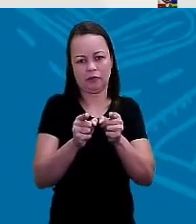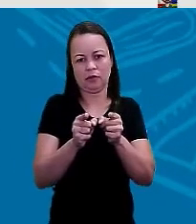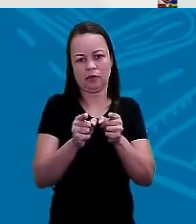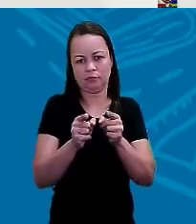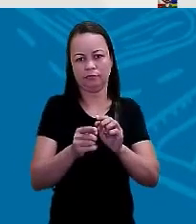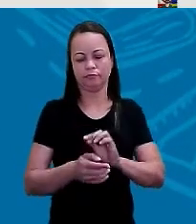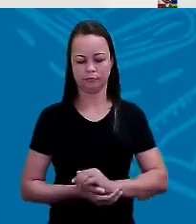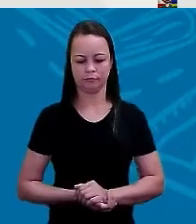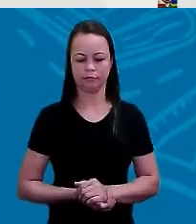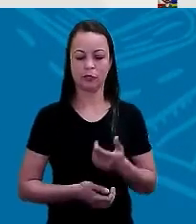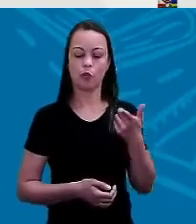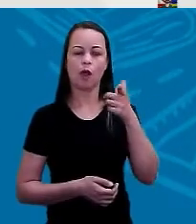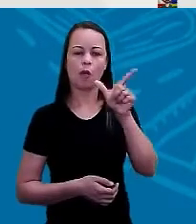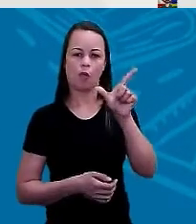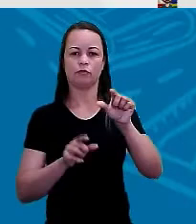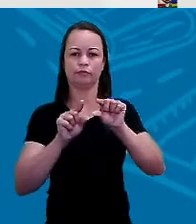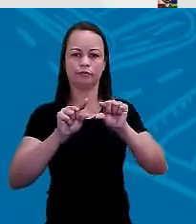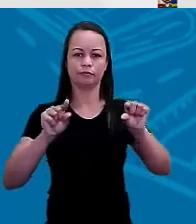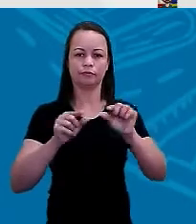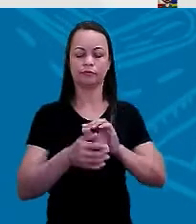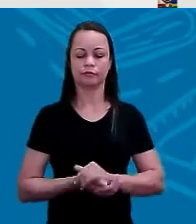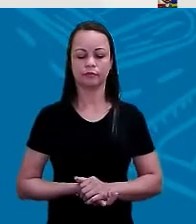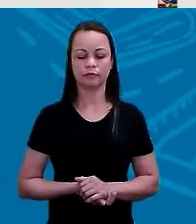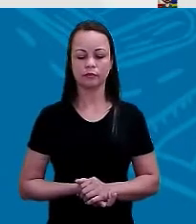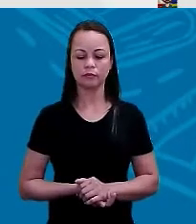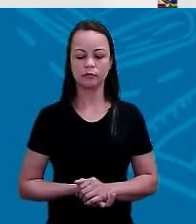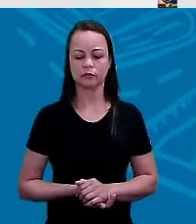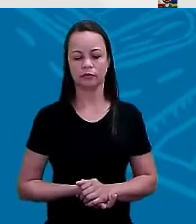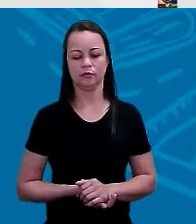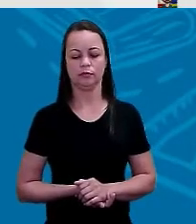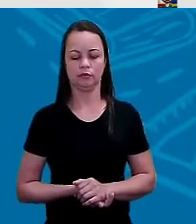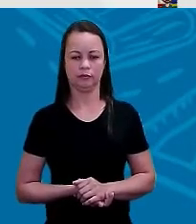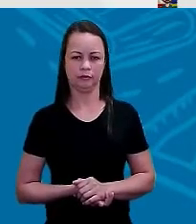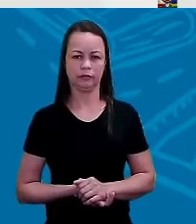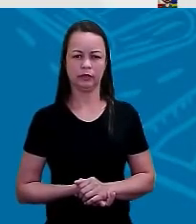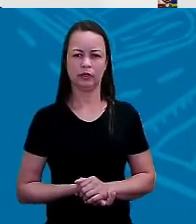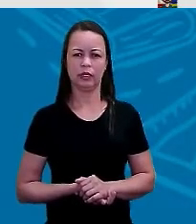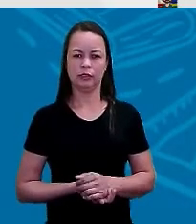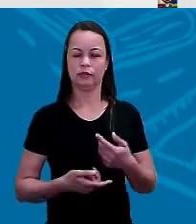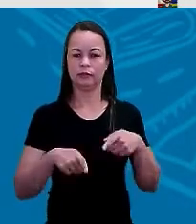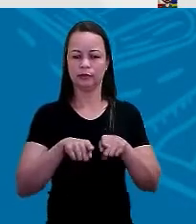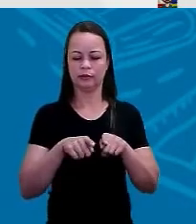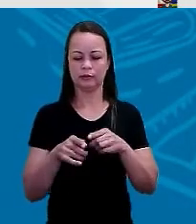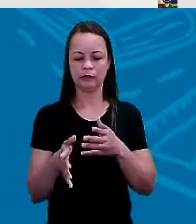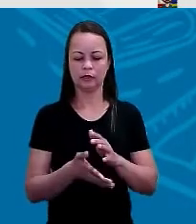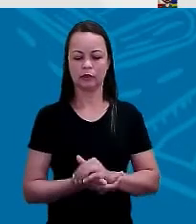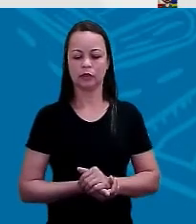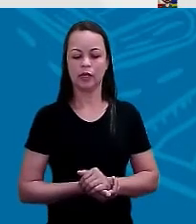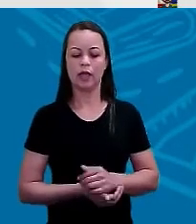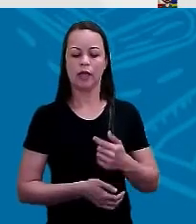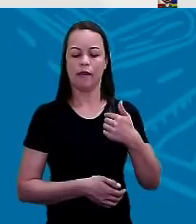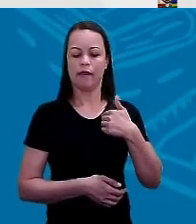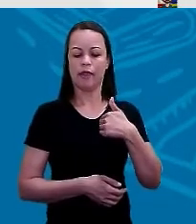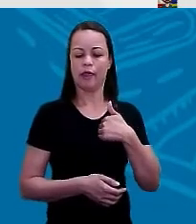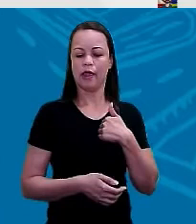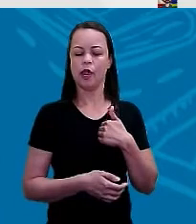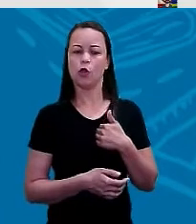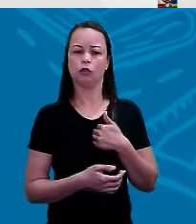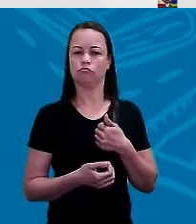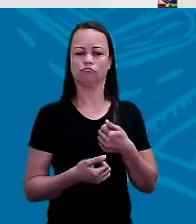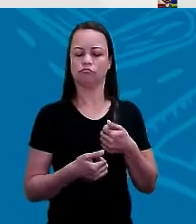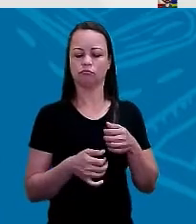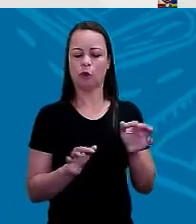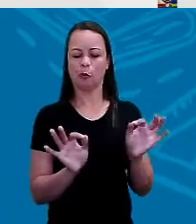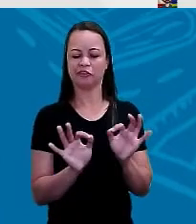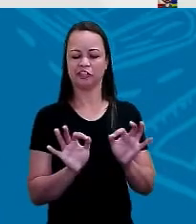not. Outra frase. I wasn't late. I was on time. I wasn't late. I was